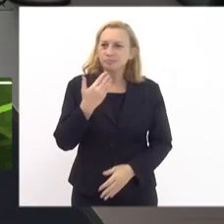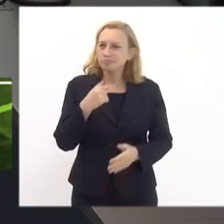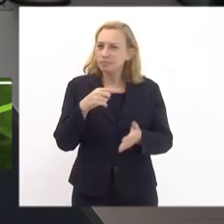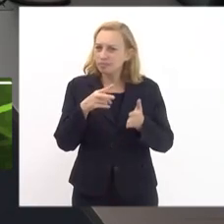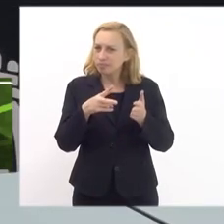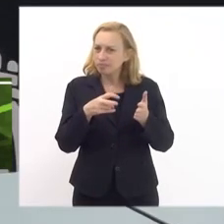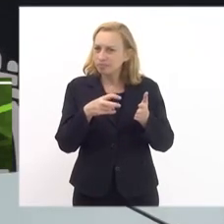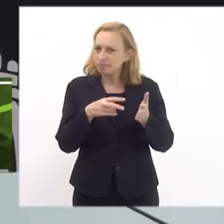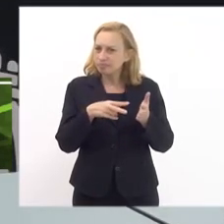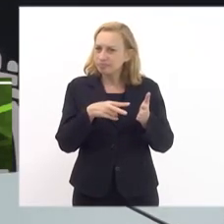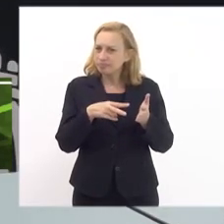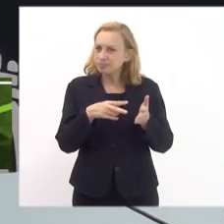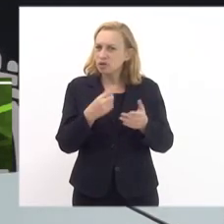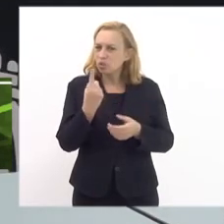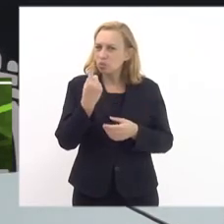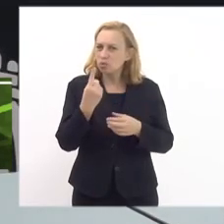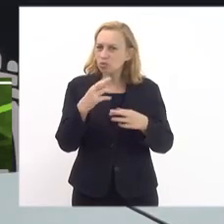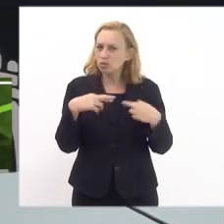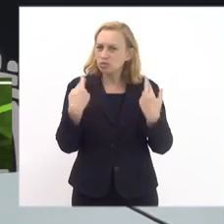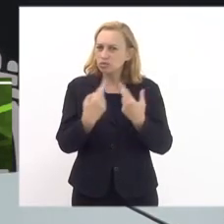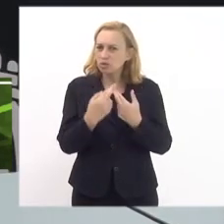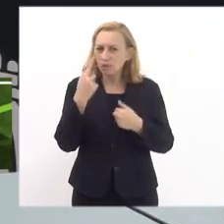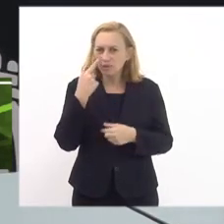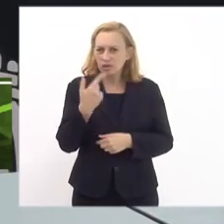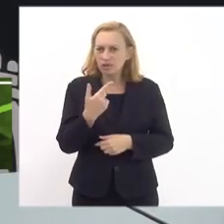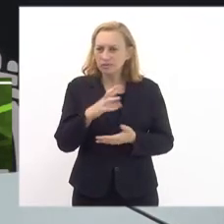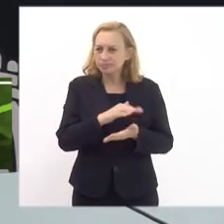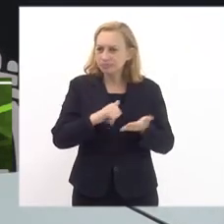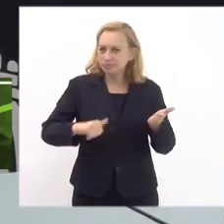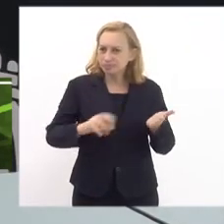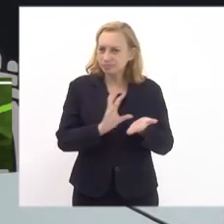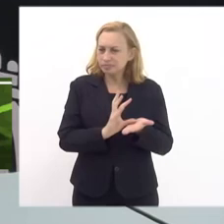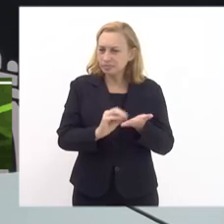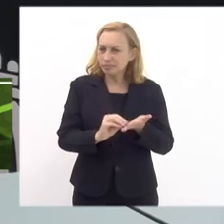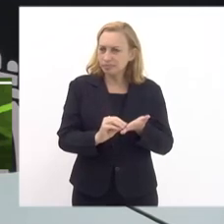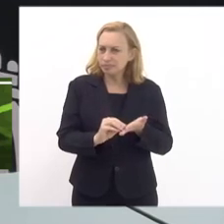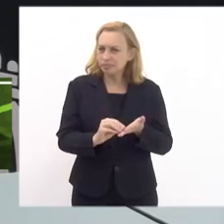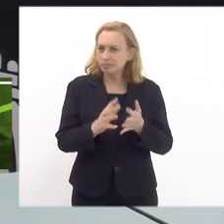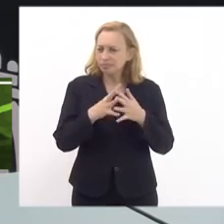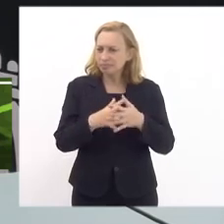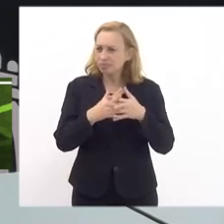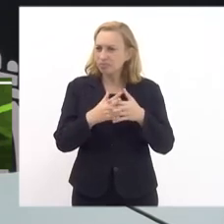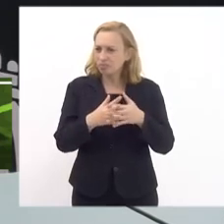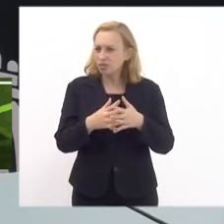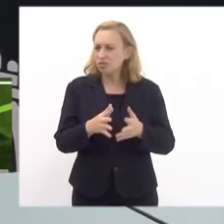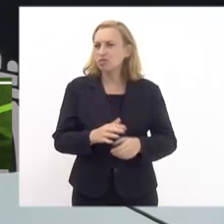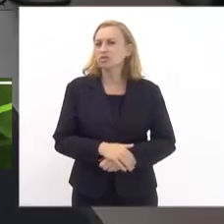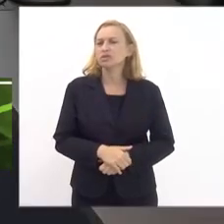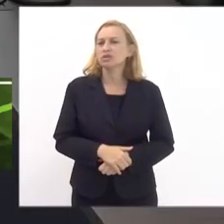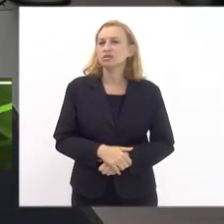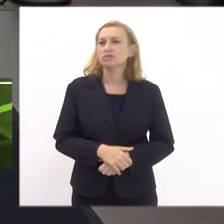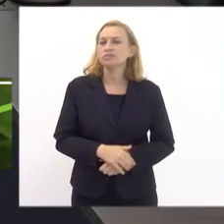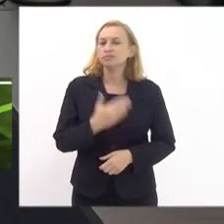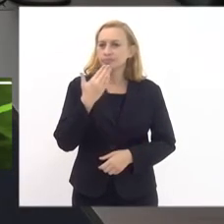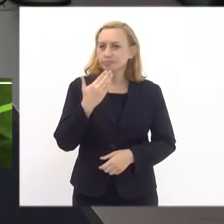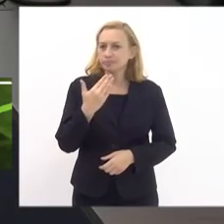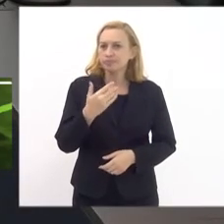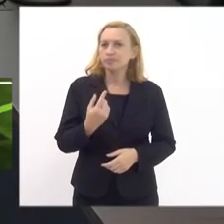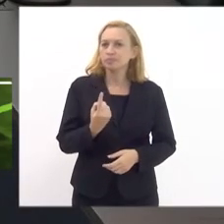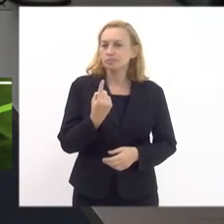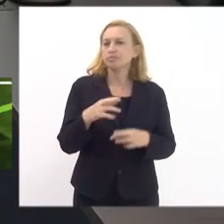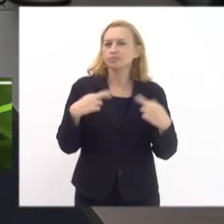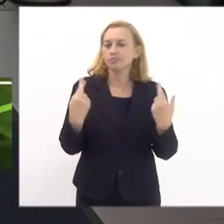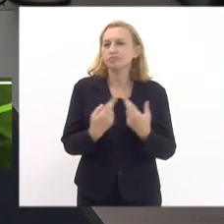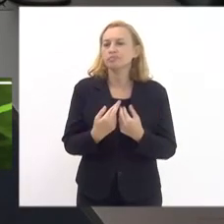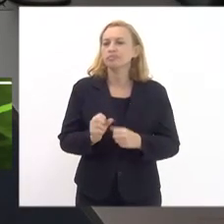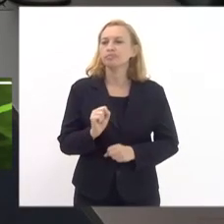Só para checar por uma sessão. Vamos tirar de pauta. Para depois não ter essa dúvida emplenária. Pedir de vista, você vai dar? Por uma sessão. Pedir de vista,